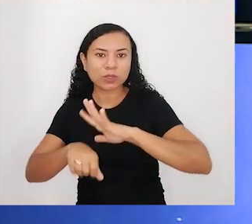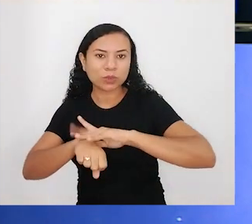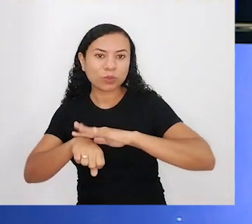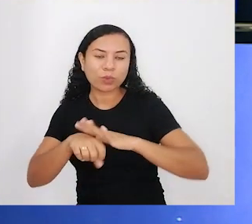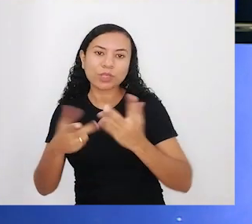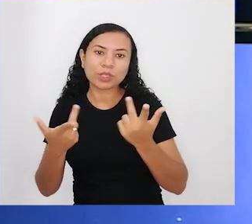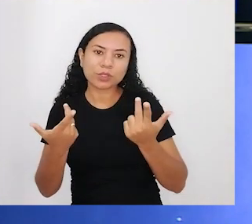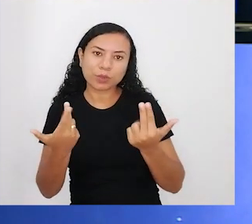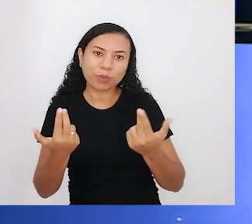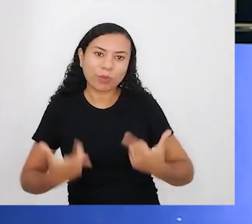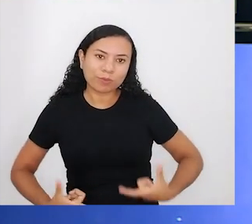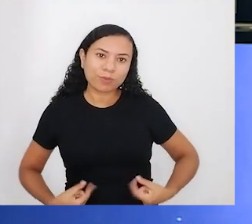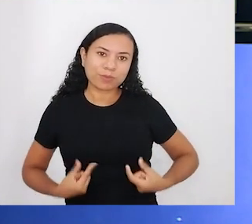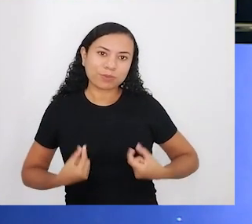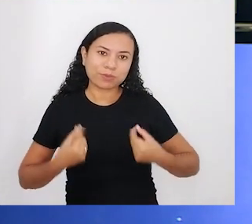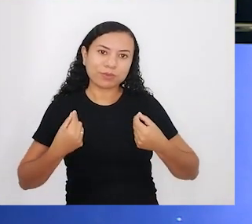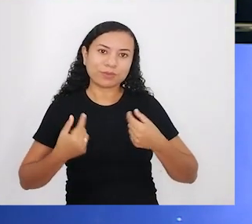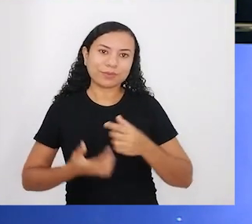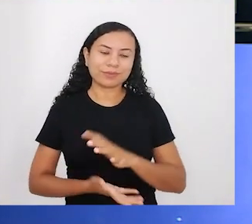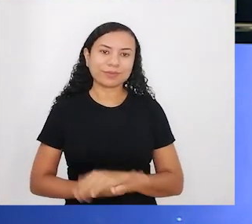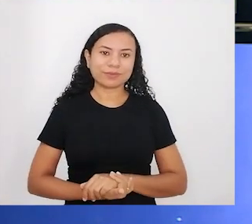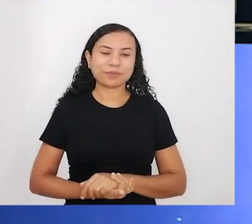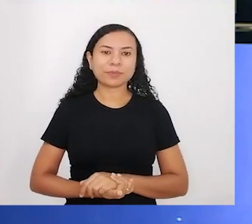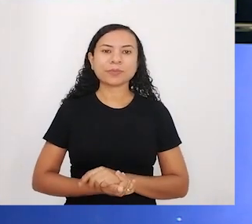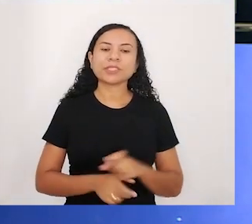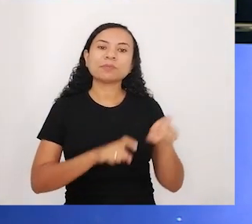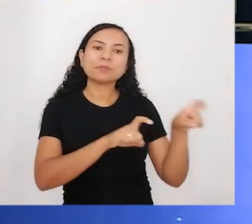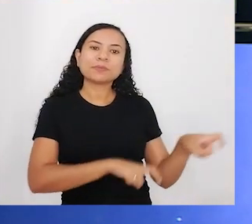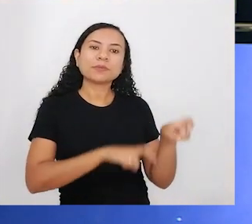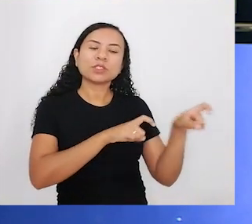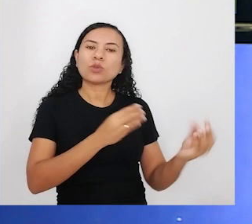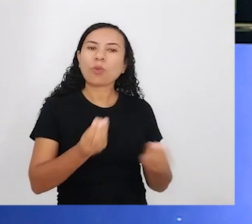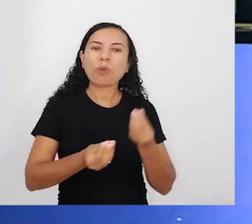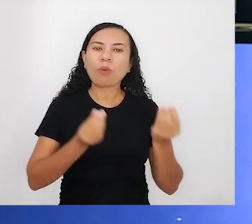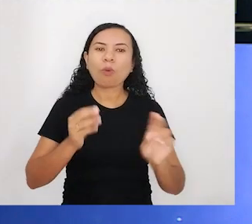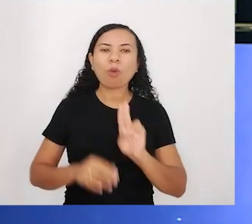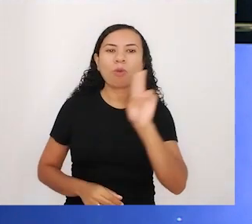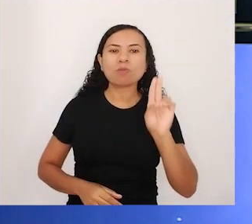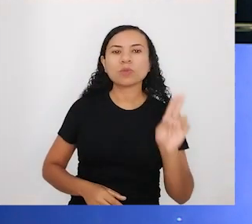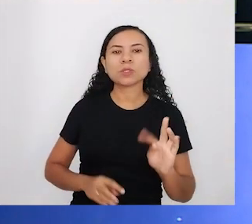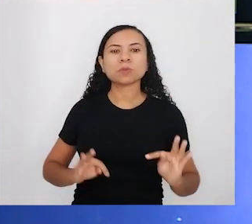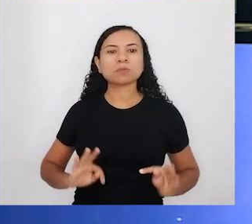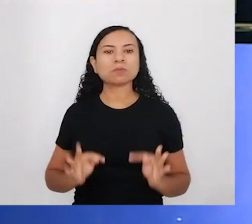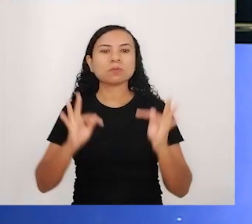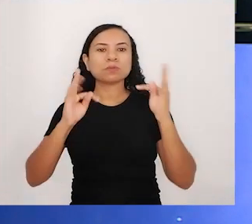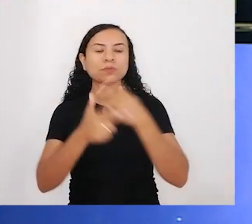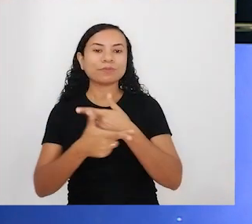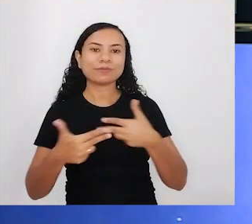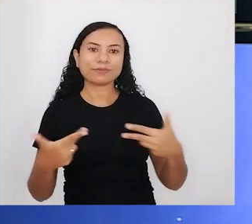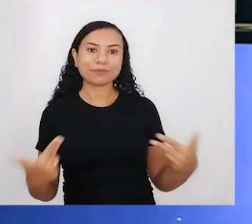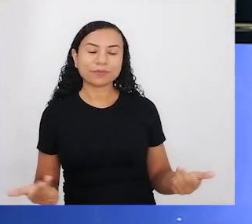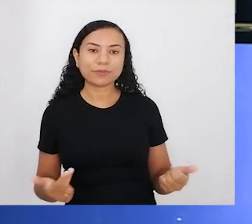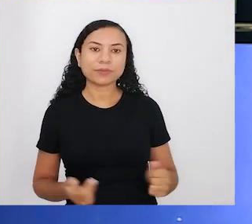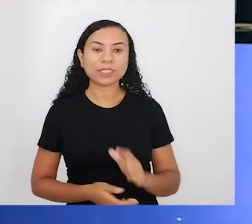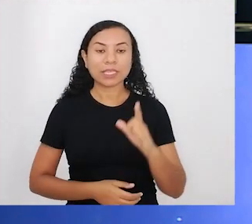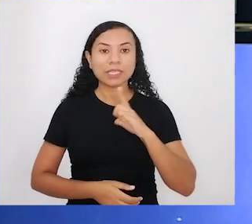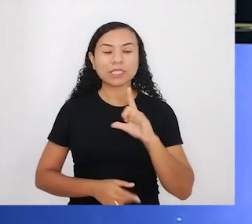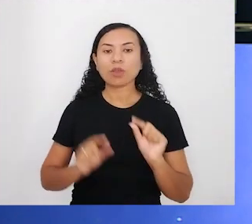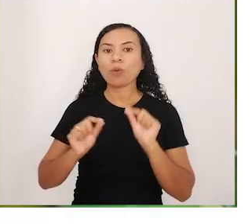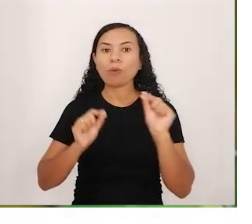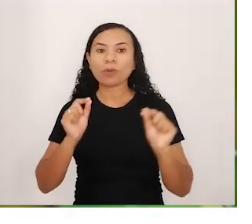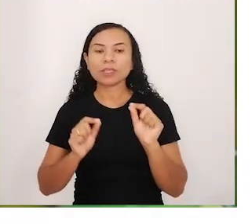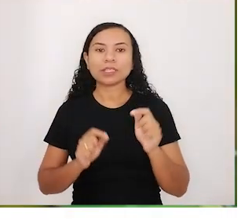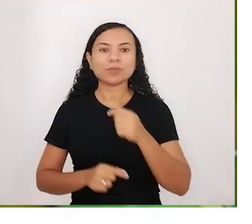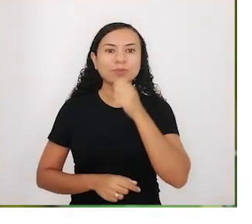tumores. E na agricultura, qual que é a aplicação da biotecnologia? Nós temos a produção de insumos